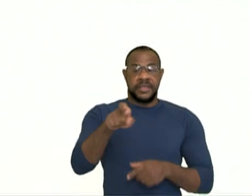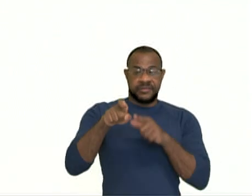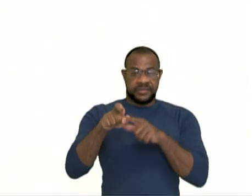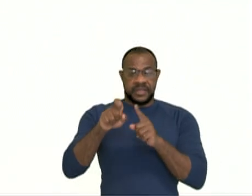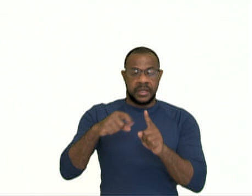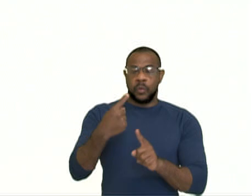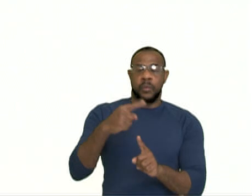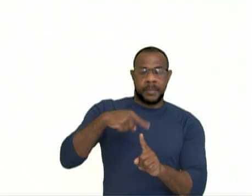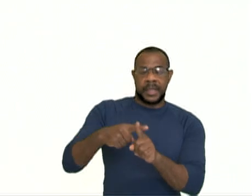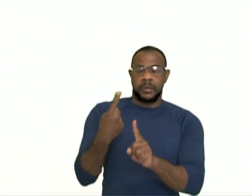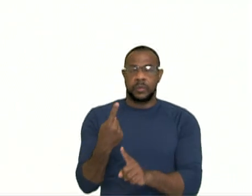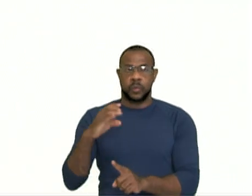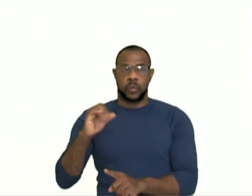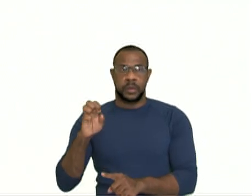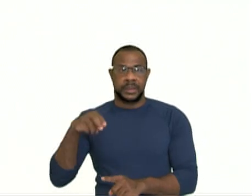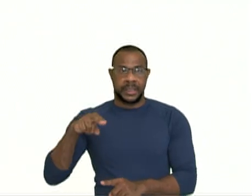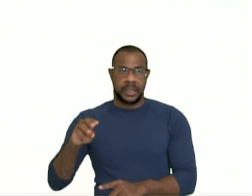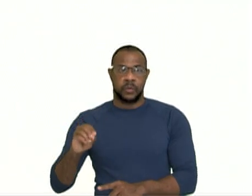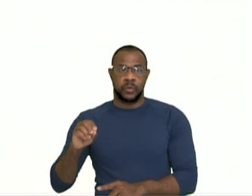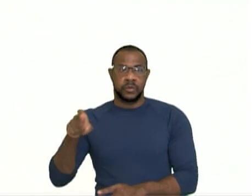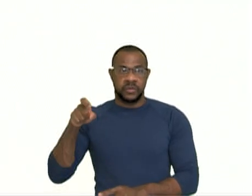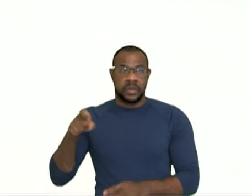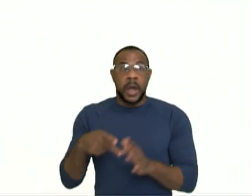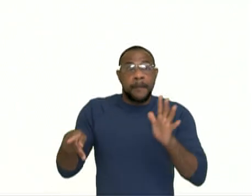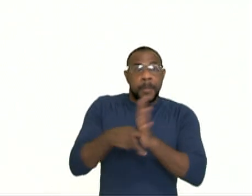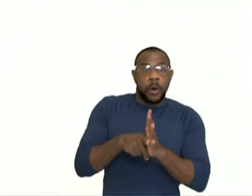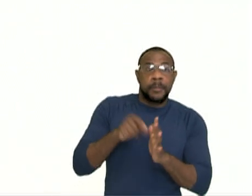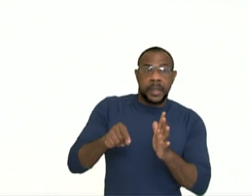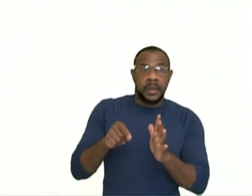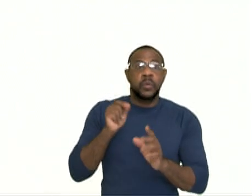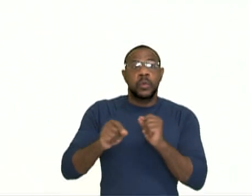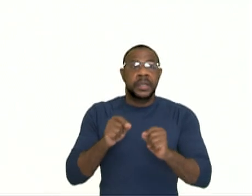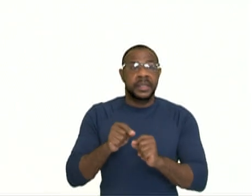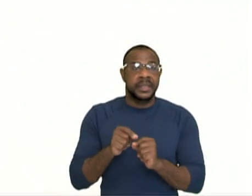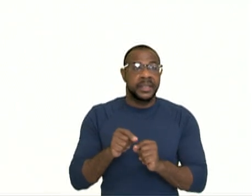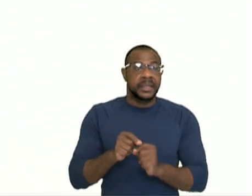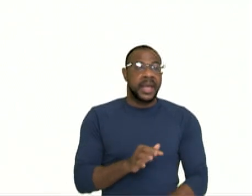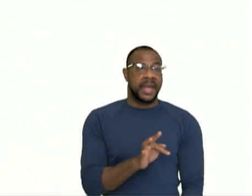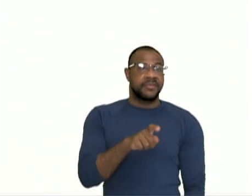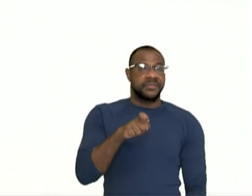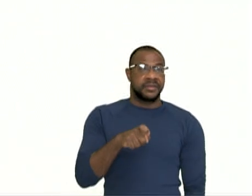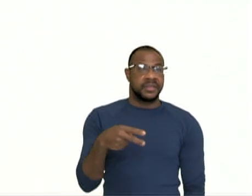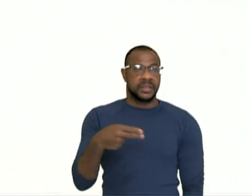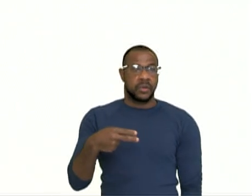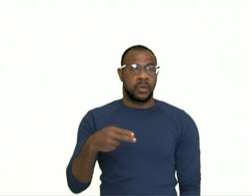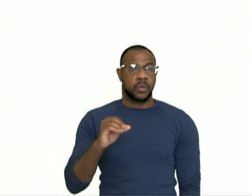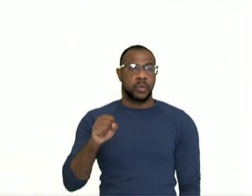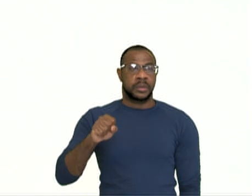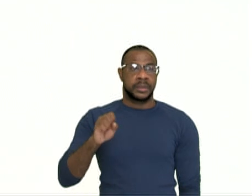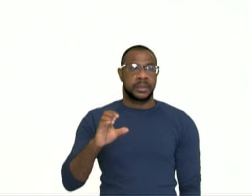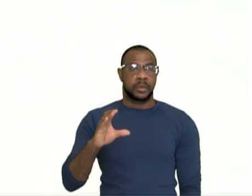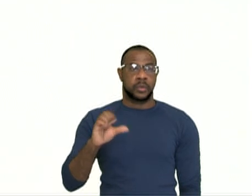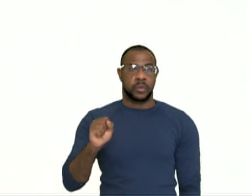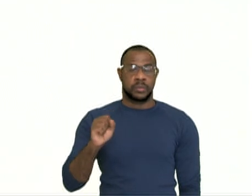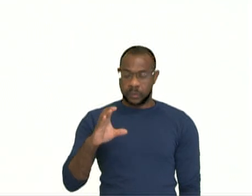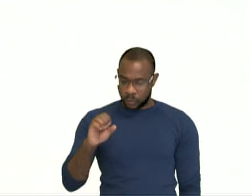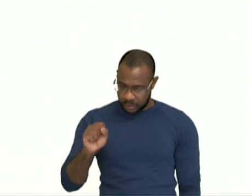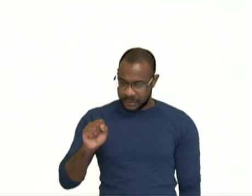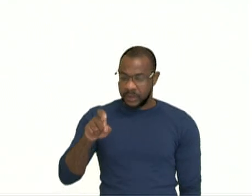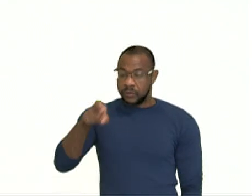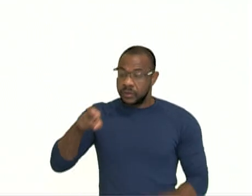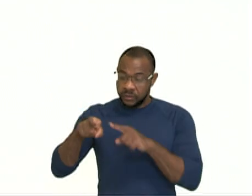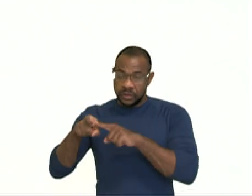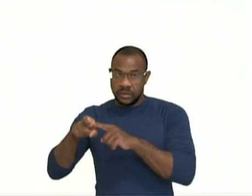mais cosseno de x, com a própria função que é f de x igual a cosseno de x. O que nós